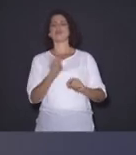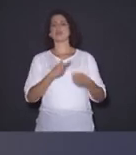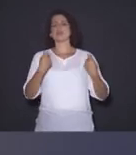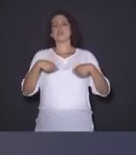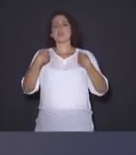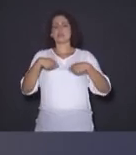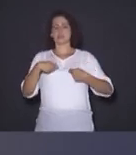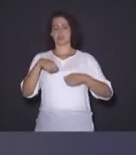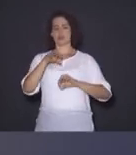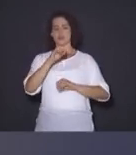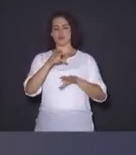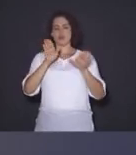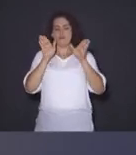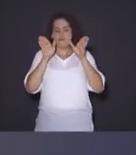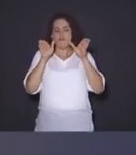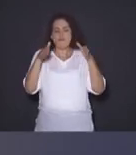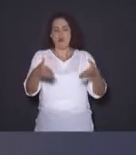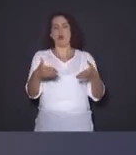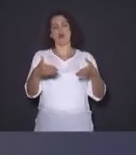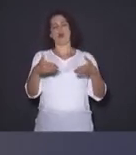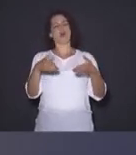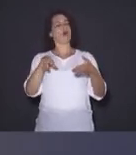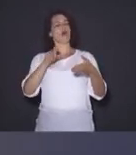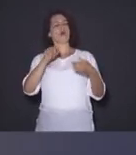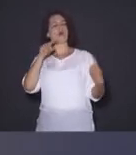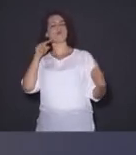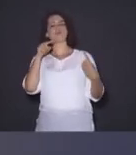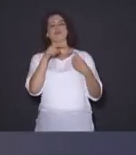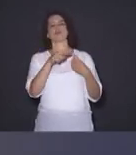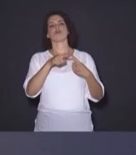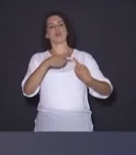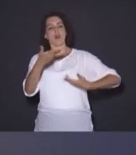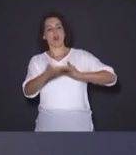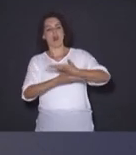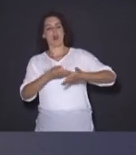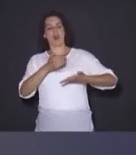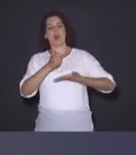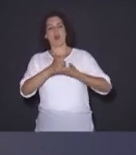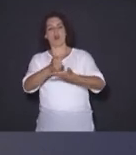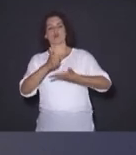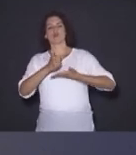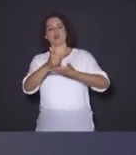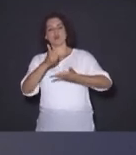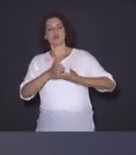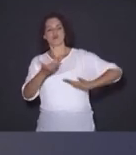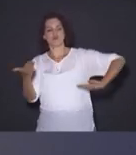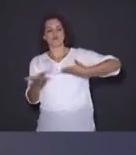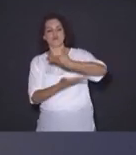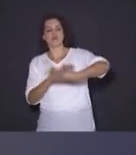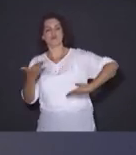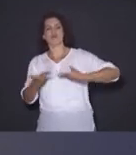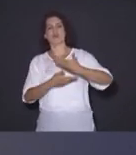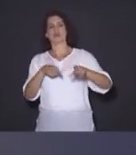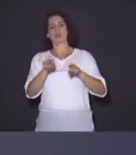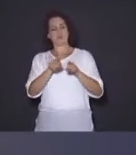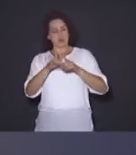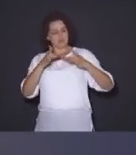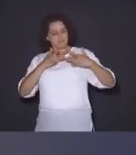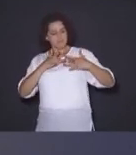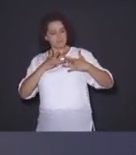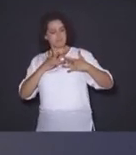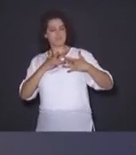na educação muito mais em perspectivas de colaboração muito mais em perspectiva de generosidade